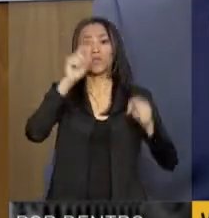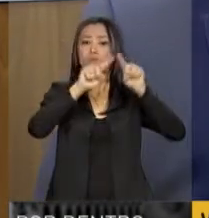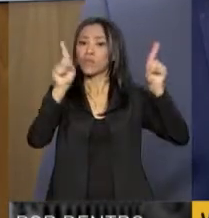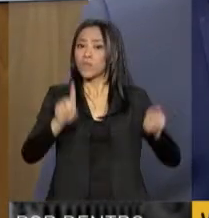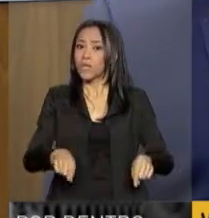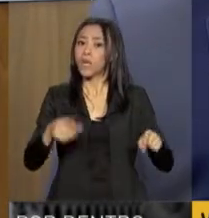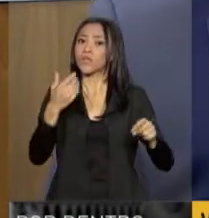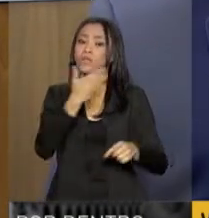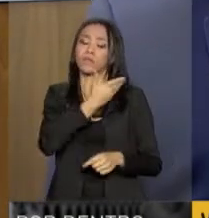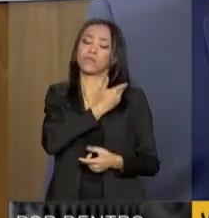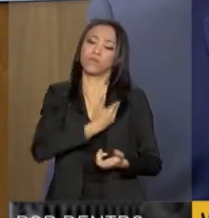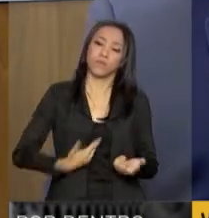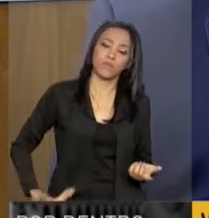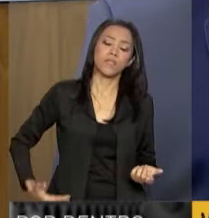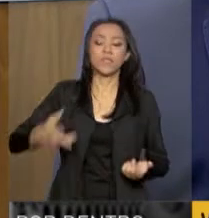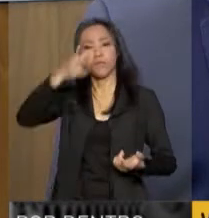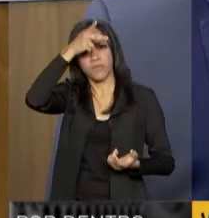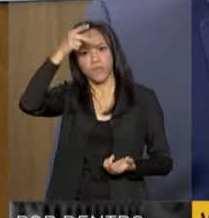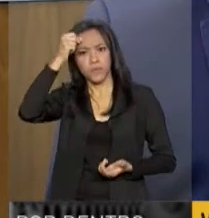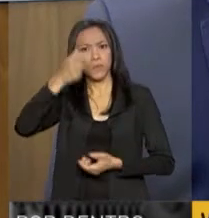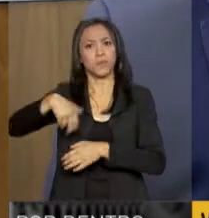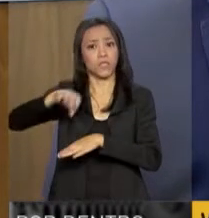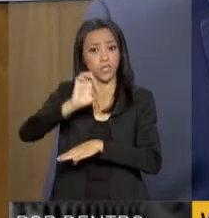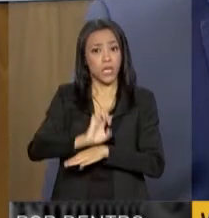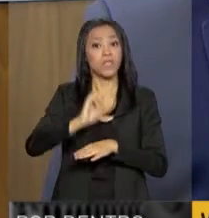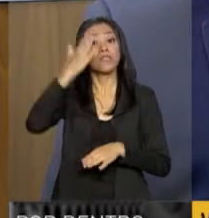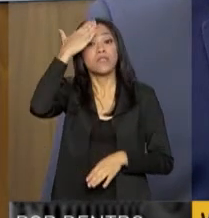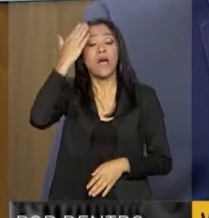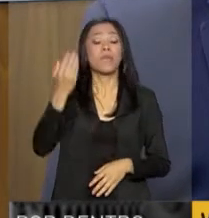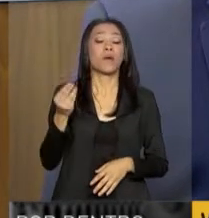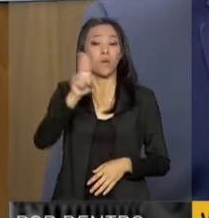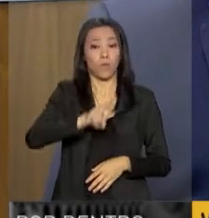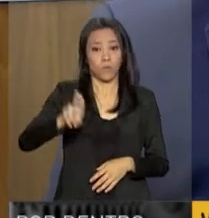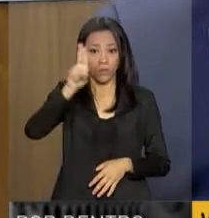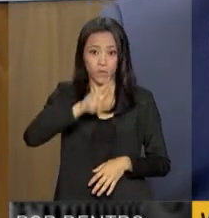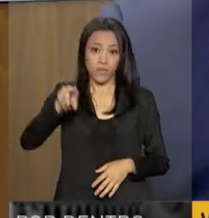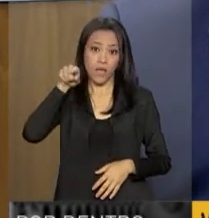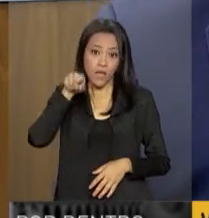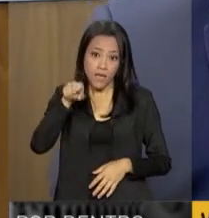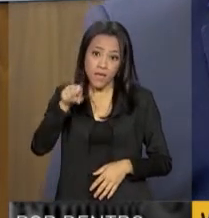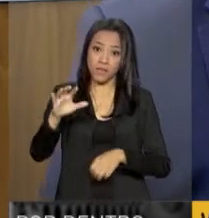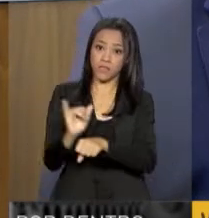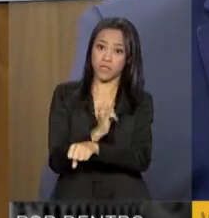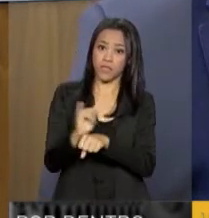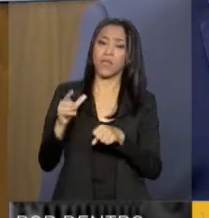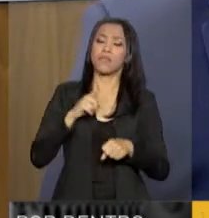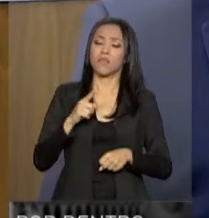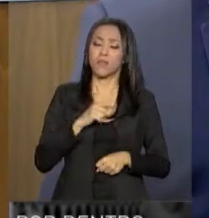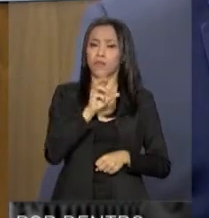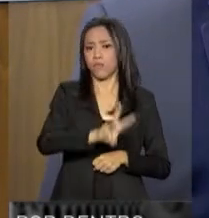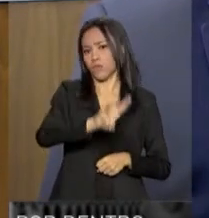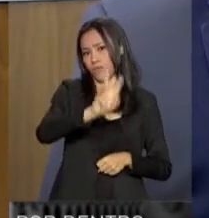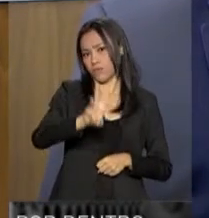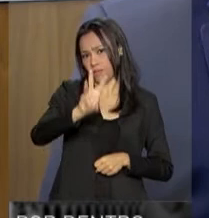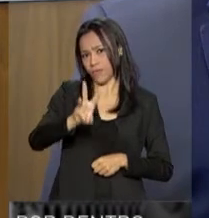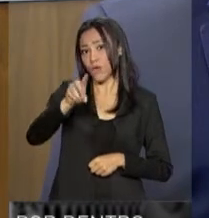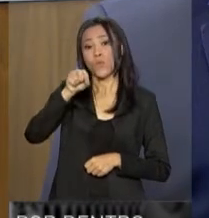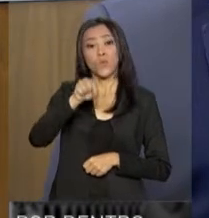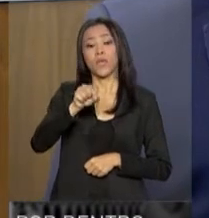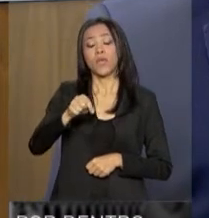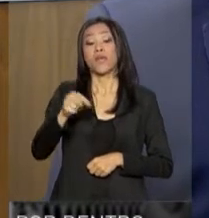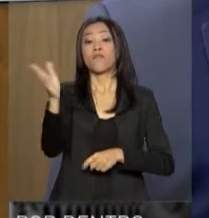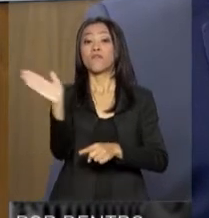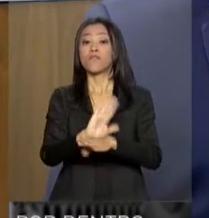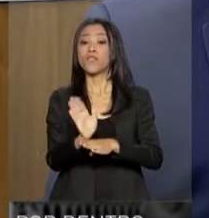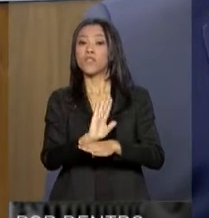do estado para que as pessoas saibam utilizar essas ferramentas nós temos também na nossa página da internet vídeos que explicam como